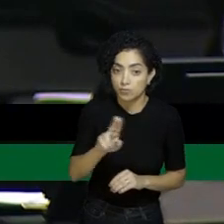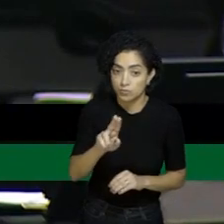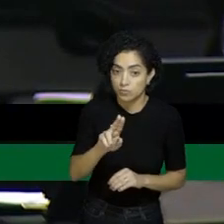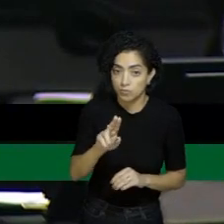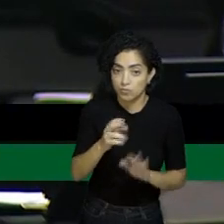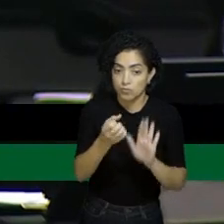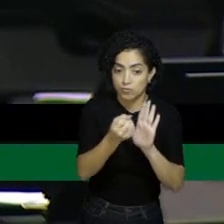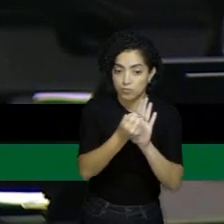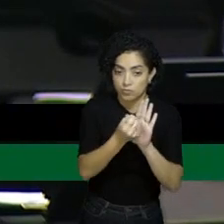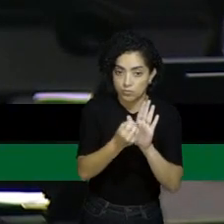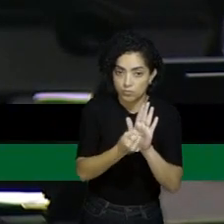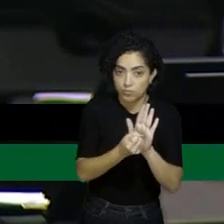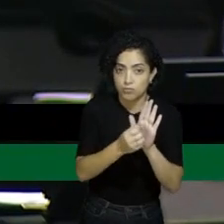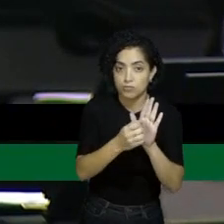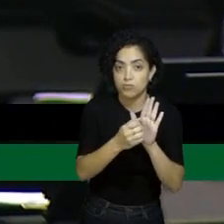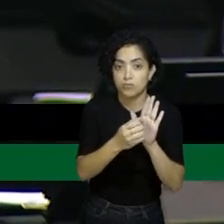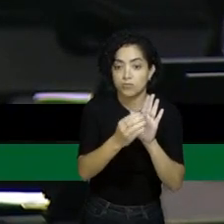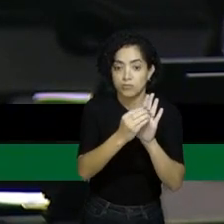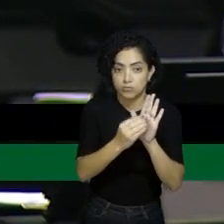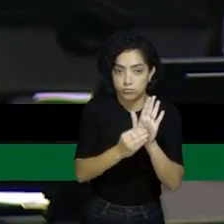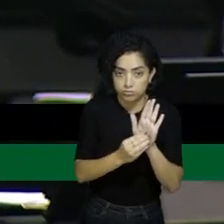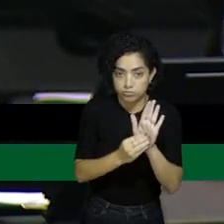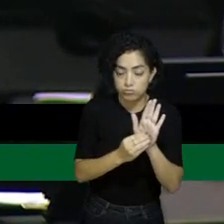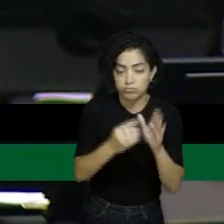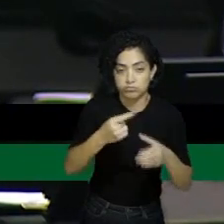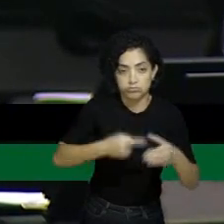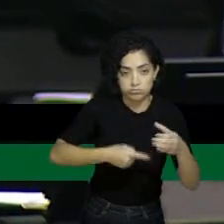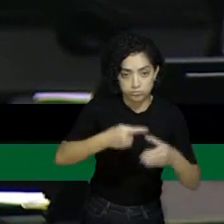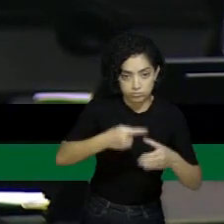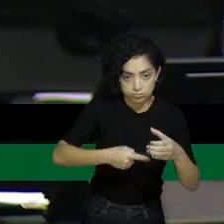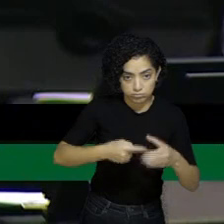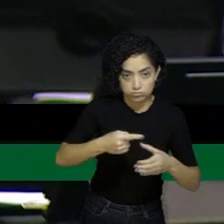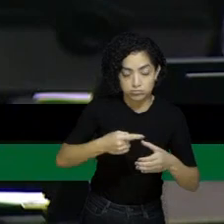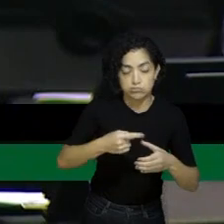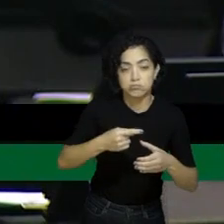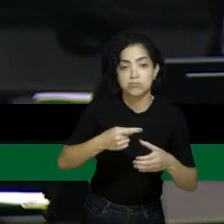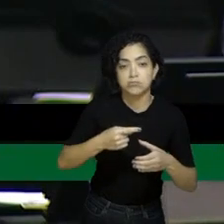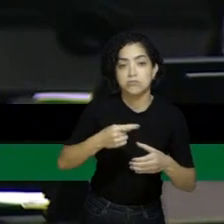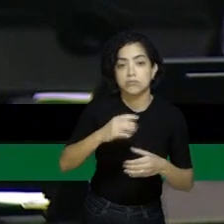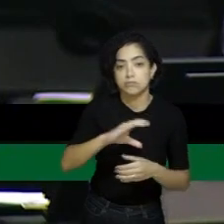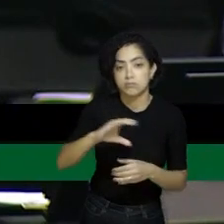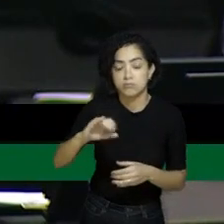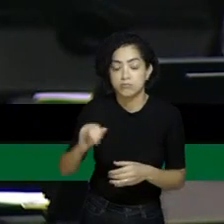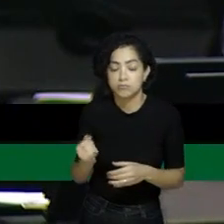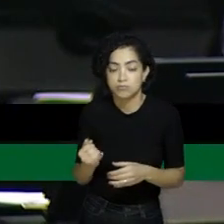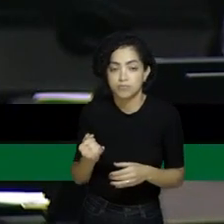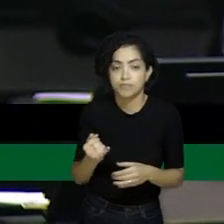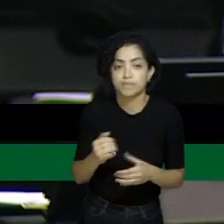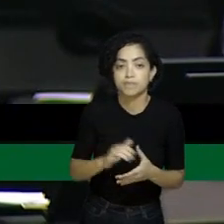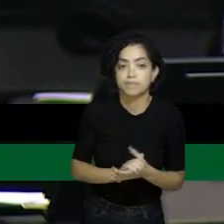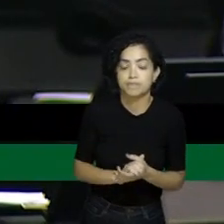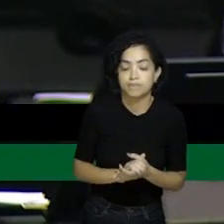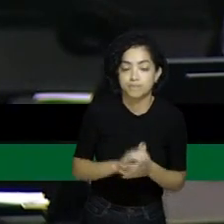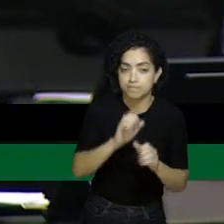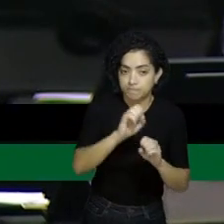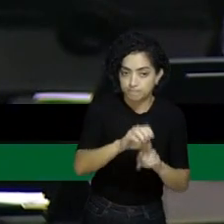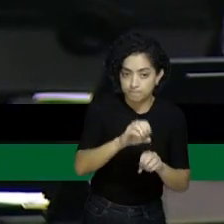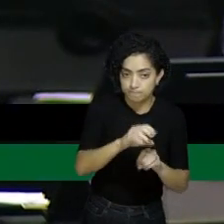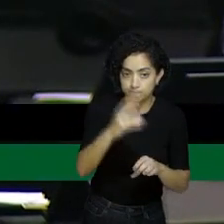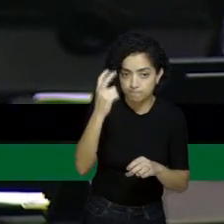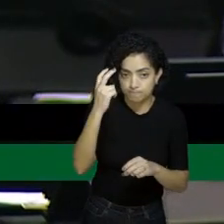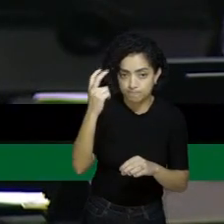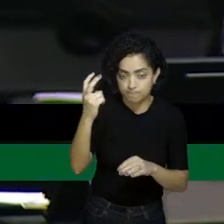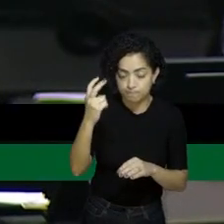tal entidade, pareceres favoráveis das comissões de Constituição e Justiça, relator deputado Márcio Machado, Comissão de Educação e Cultura, relatora